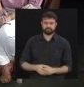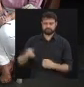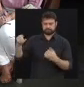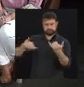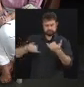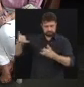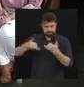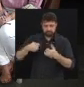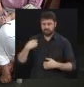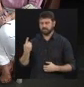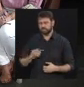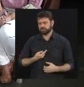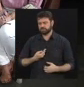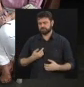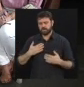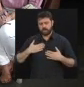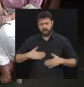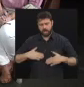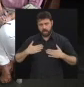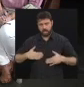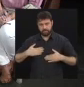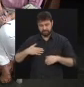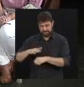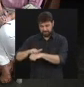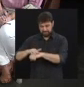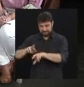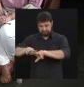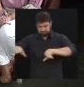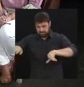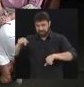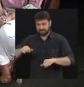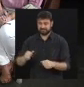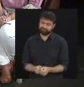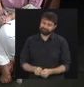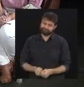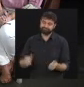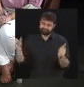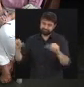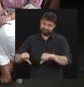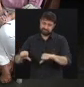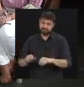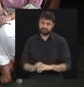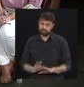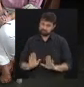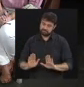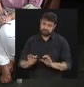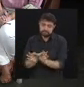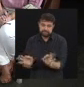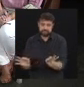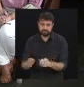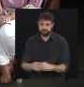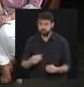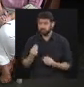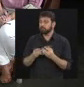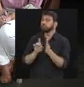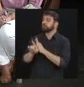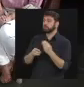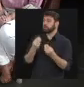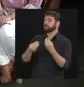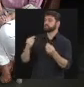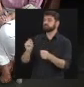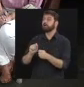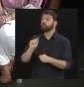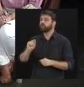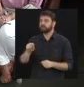gente podia ficar tranquilo, que de todas as que existiam, essa era a menos pior. Então assim, doutor, e aí a gente faz o quê? Espera